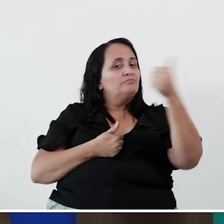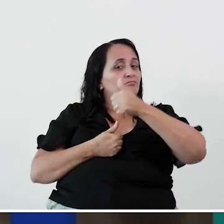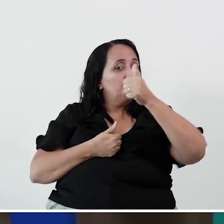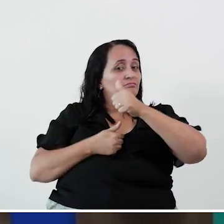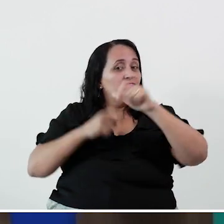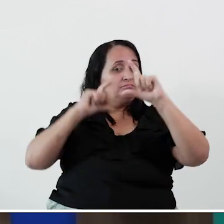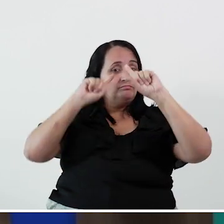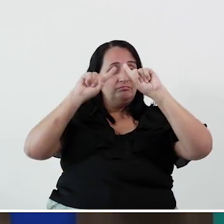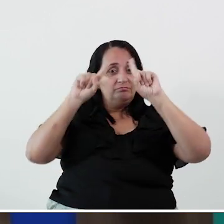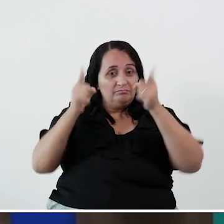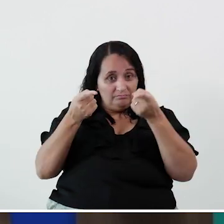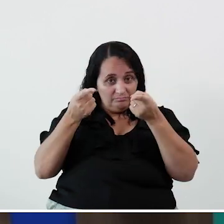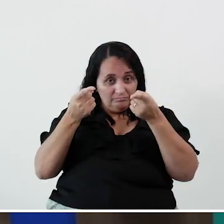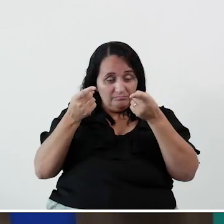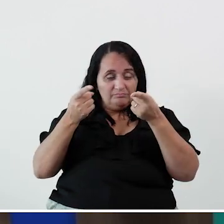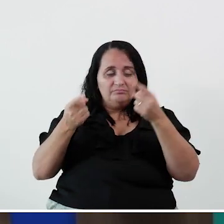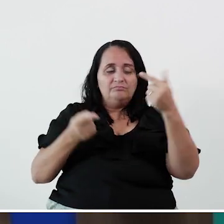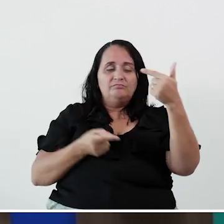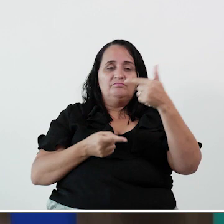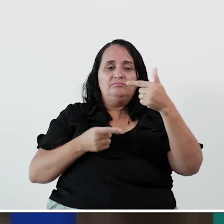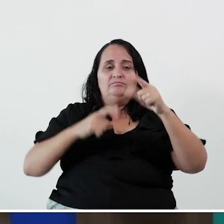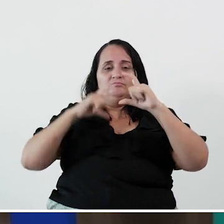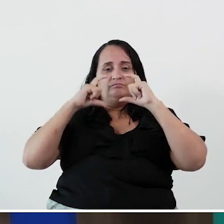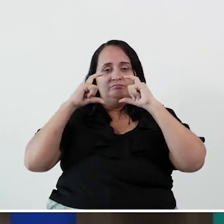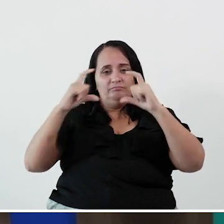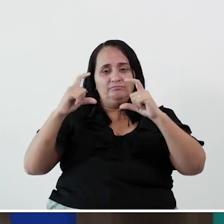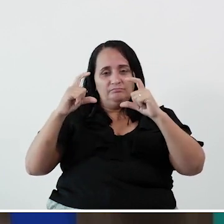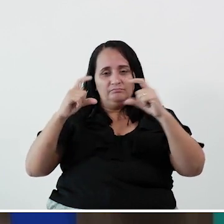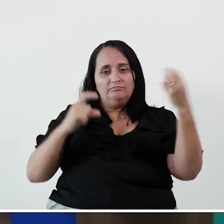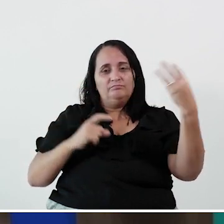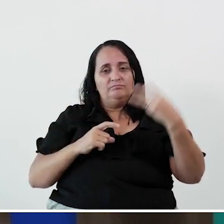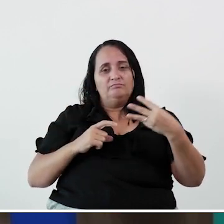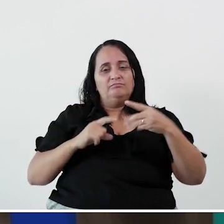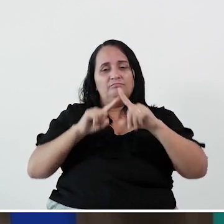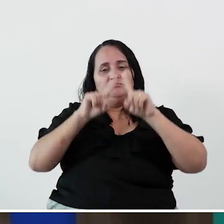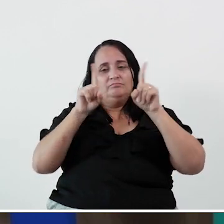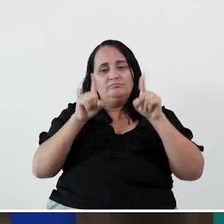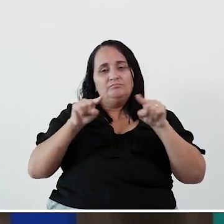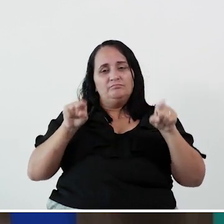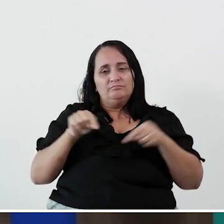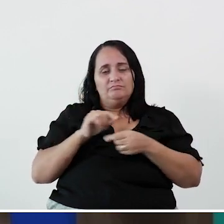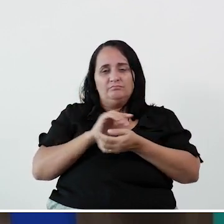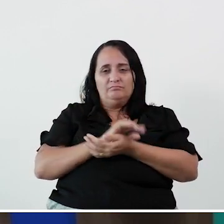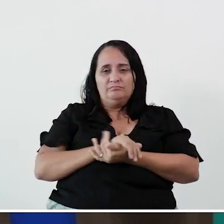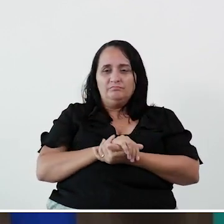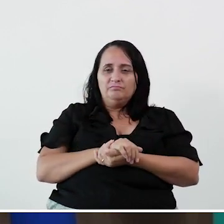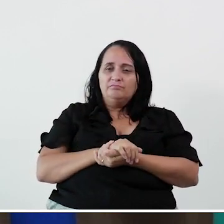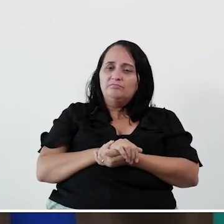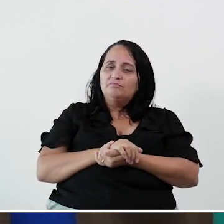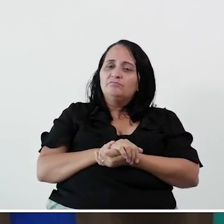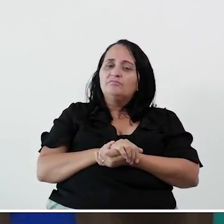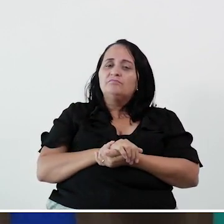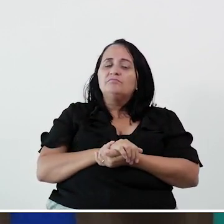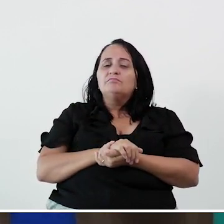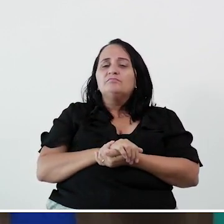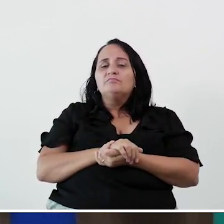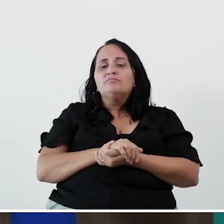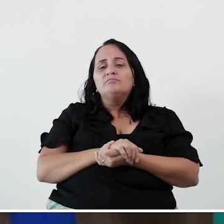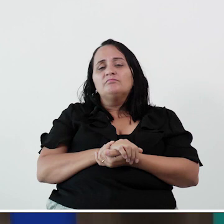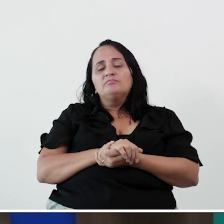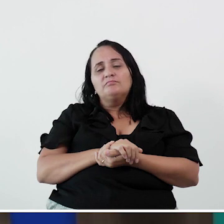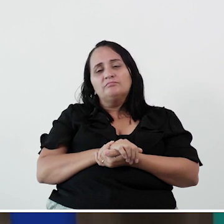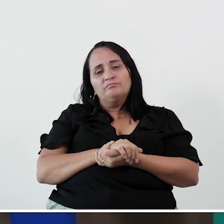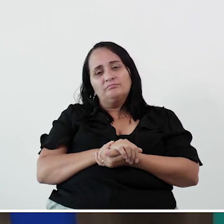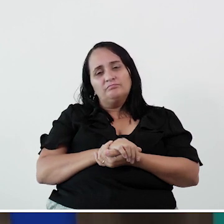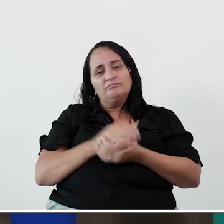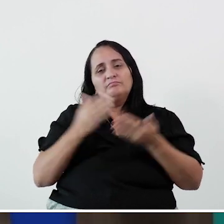segundo, colchetes, terceiro, chaves. Vou colocar um desafio para você que está